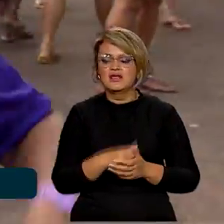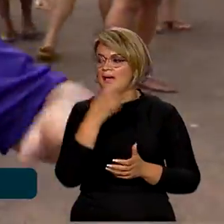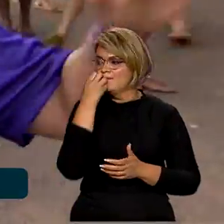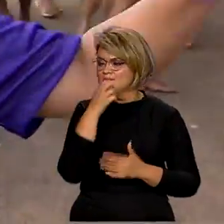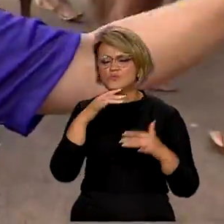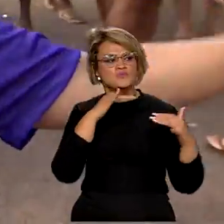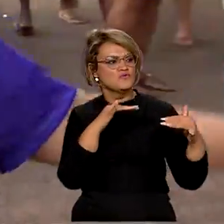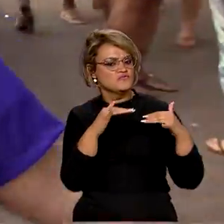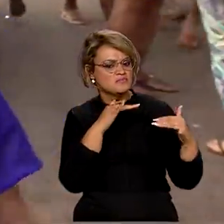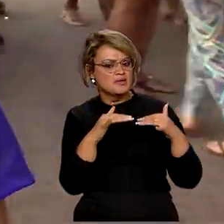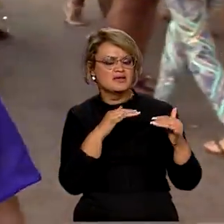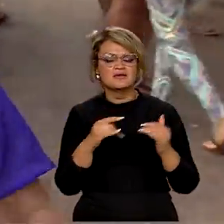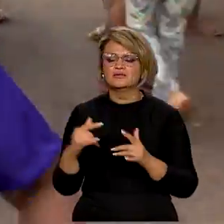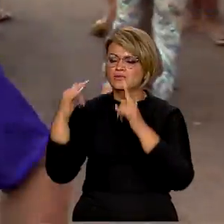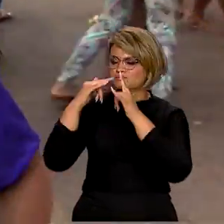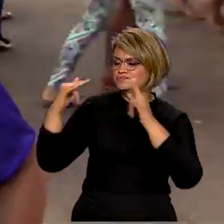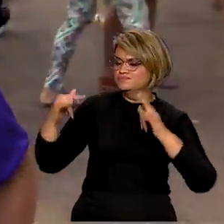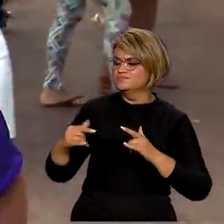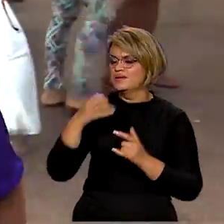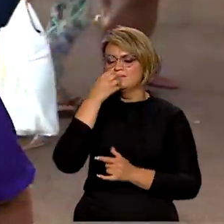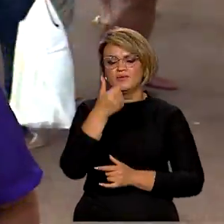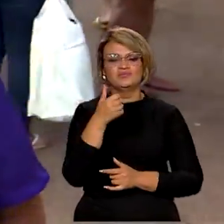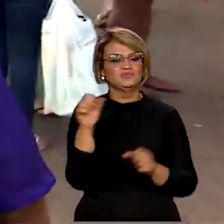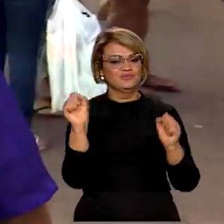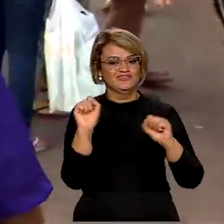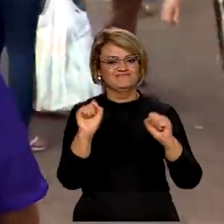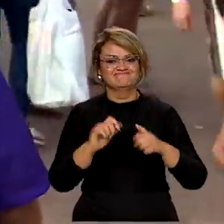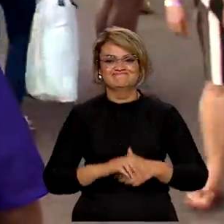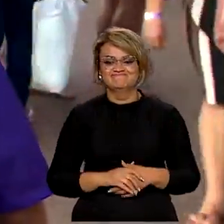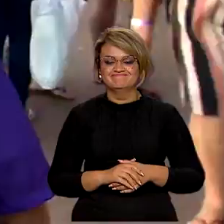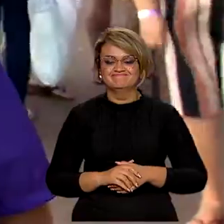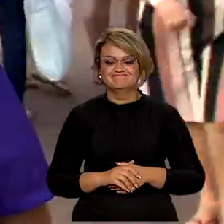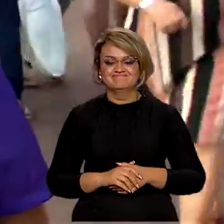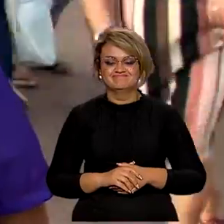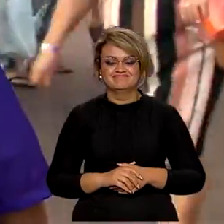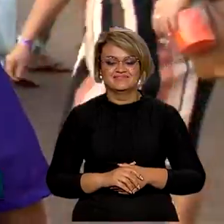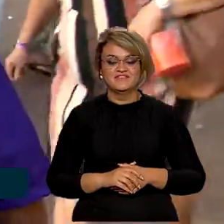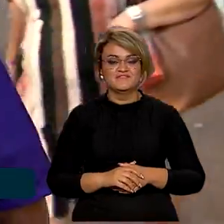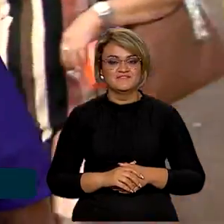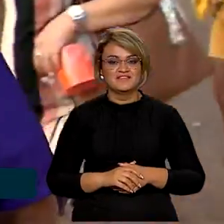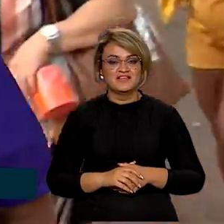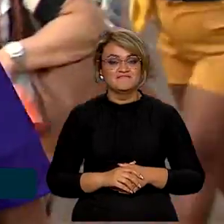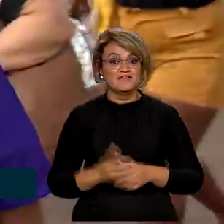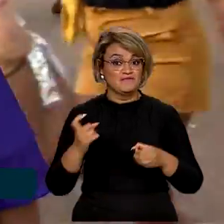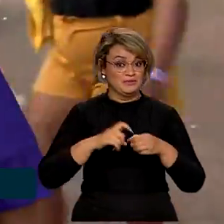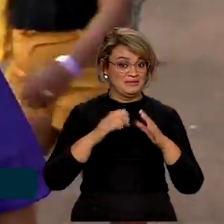movimento, alojamento, tudo. Eu estou adorando. Vai